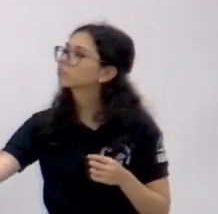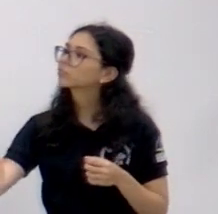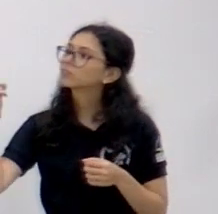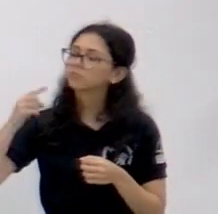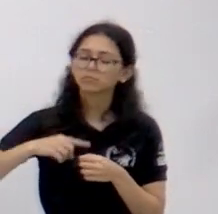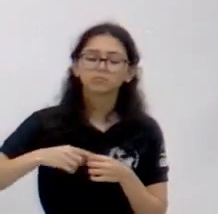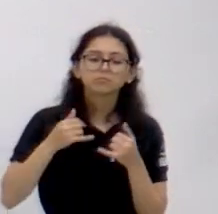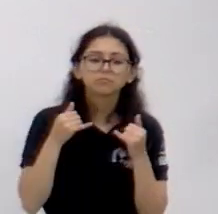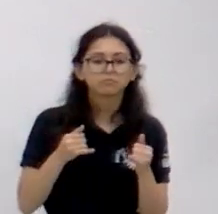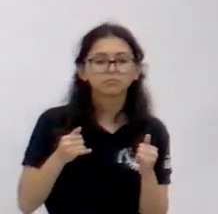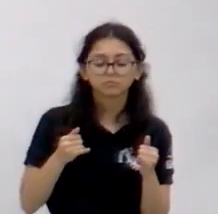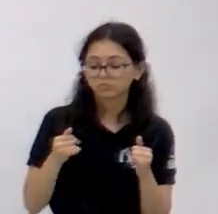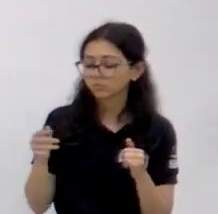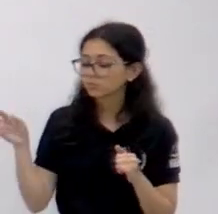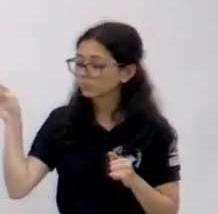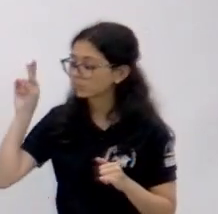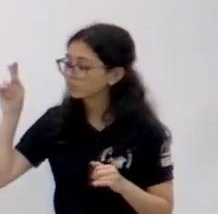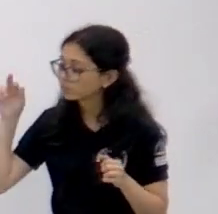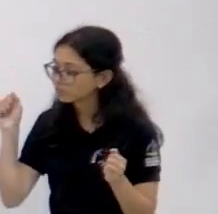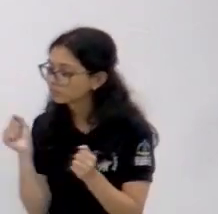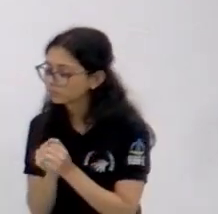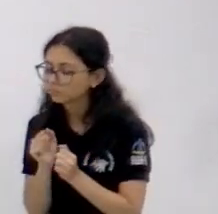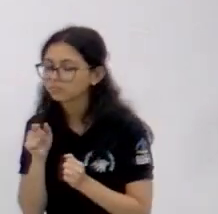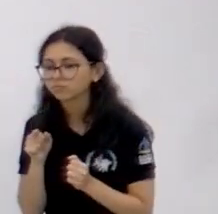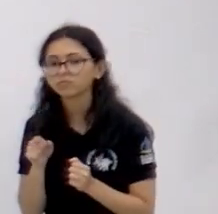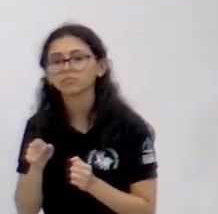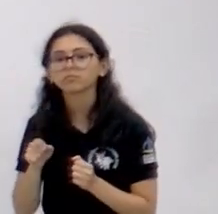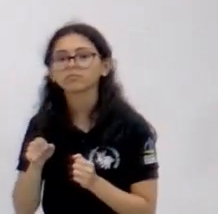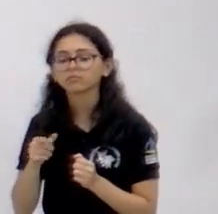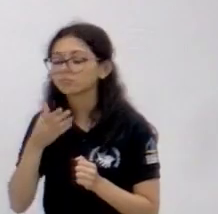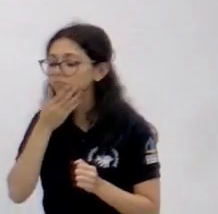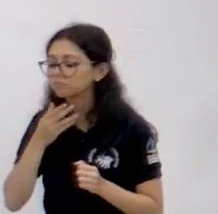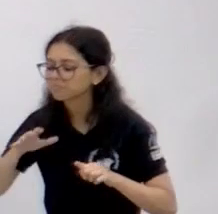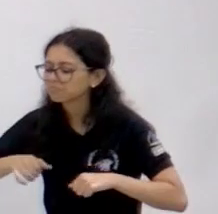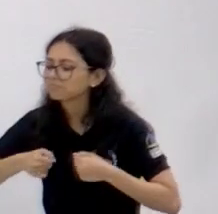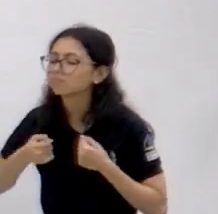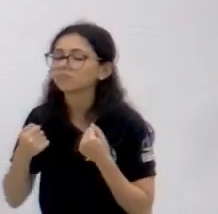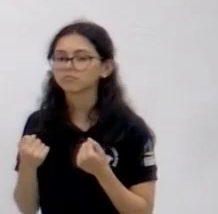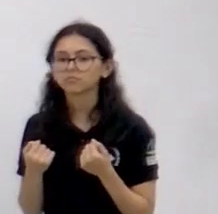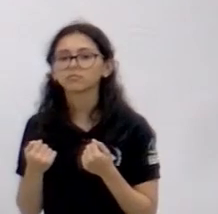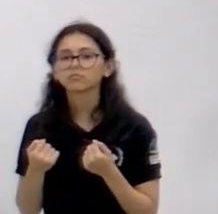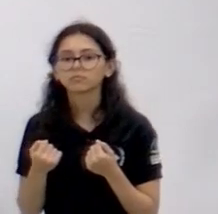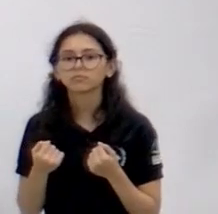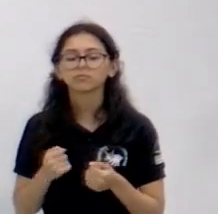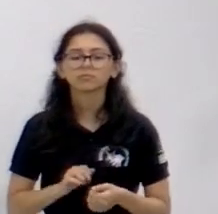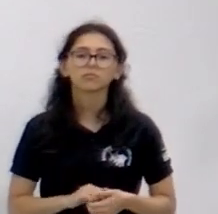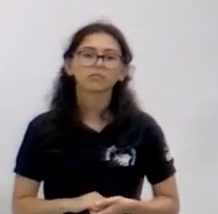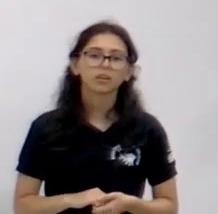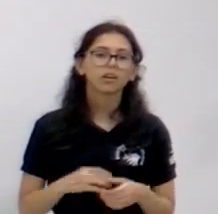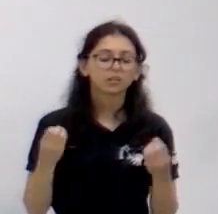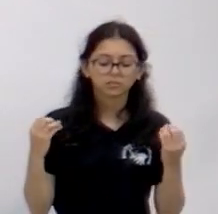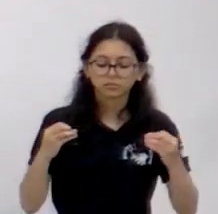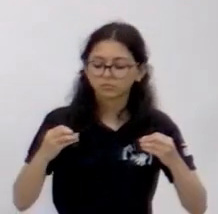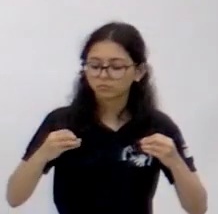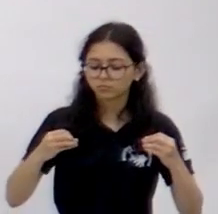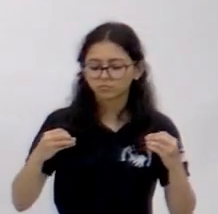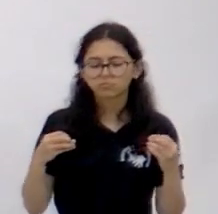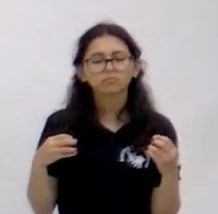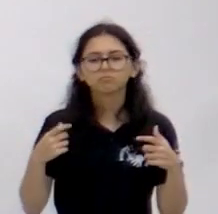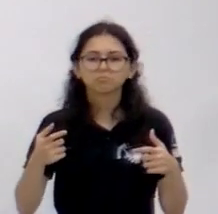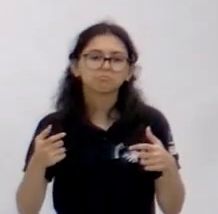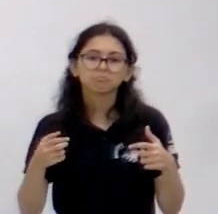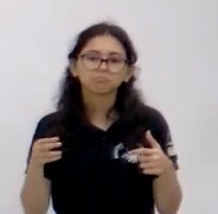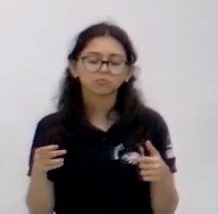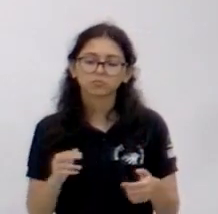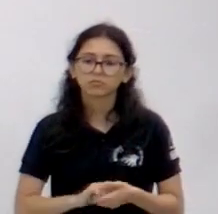o Senhor é contigo, homem valente. Como é que dentro de um cenário como esse, alguém que estava malhando o